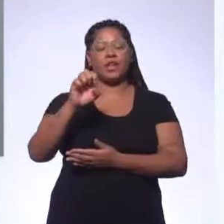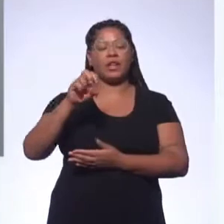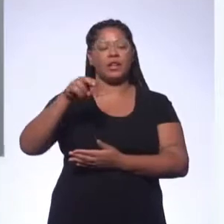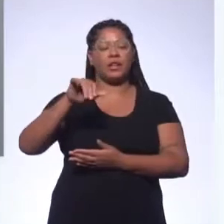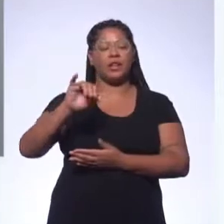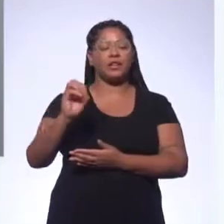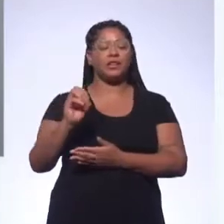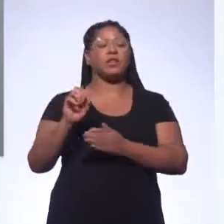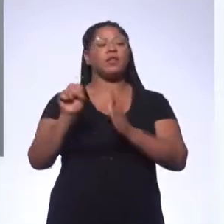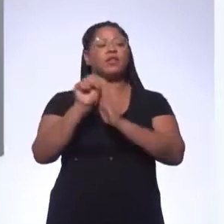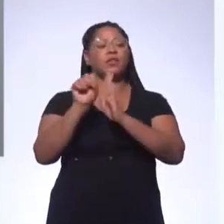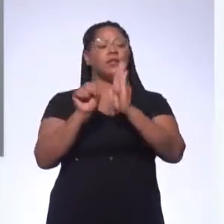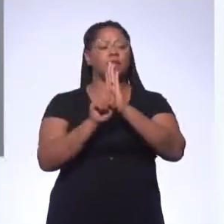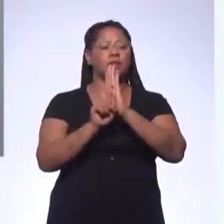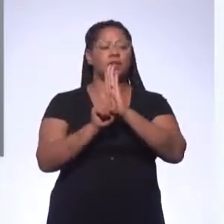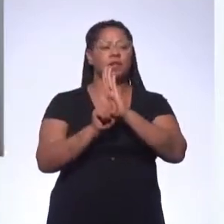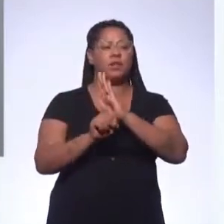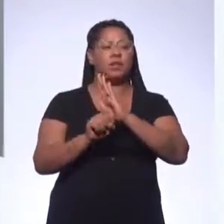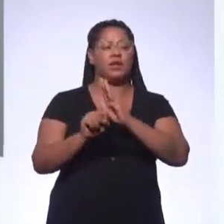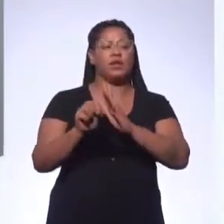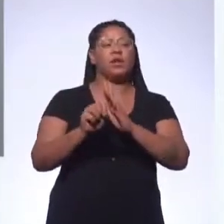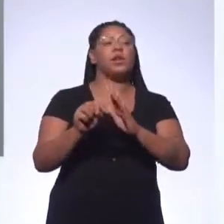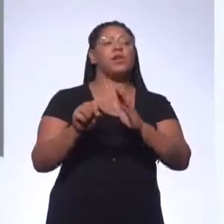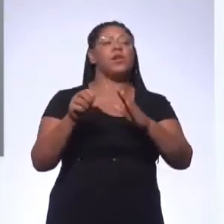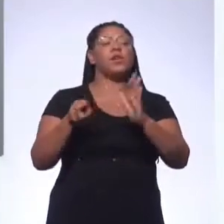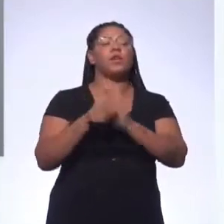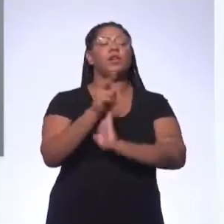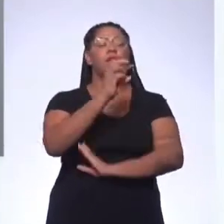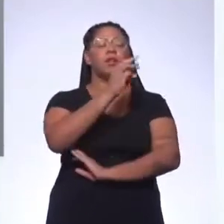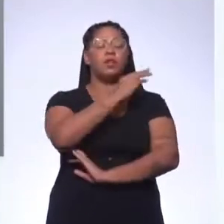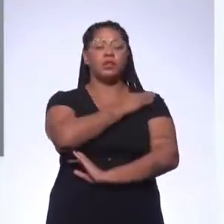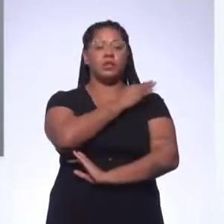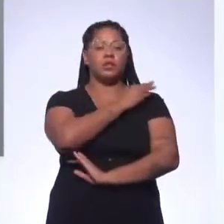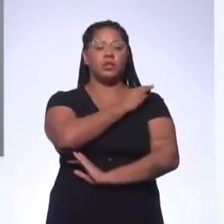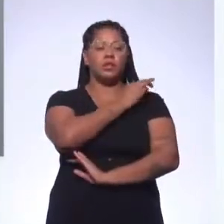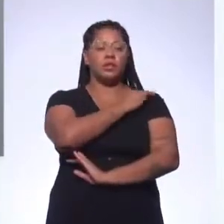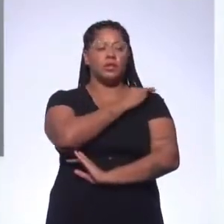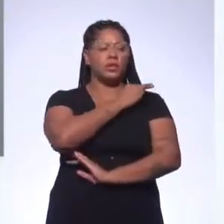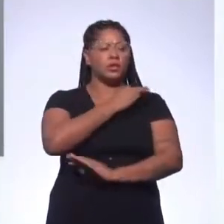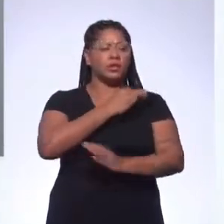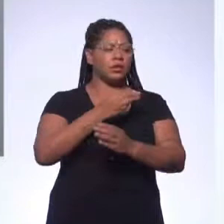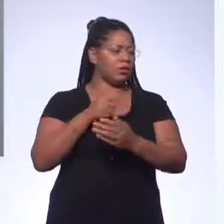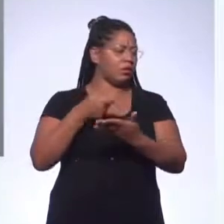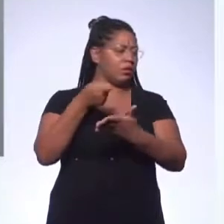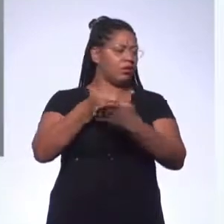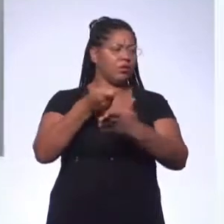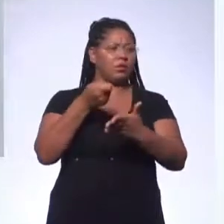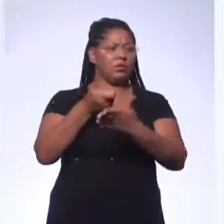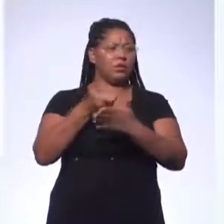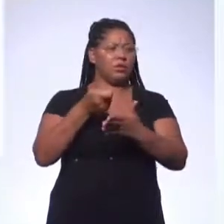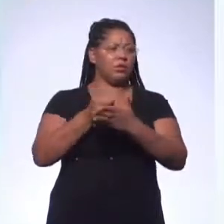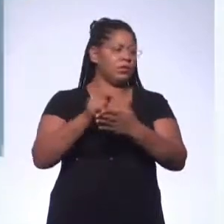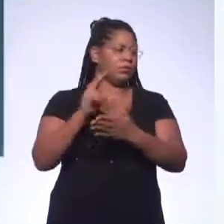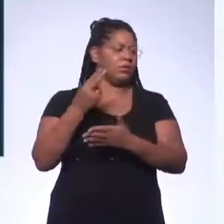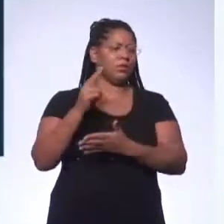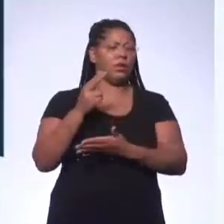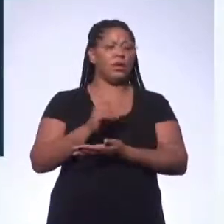de 1973, que iniciou, por sua vez, a ditadura no Uruguai, e falar também sobre os seus antecedentes.